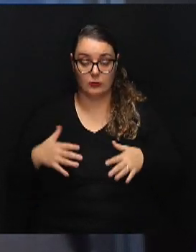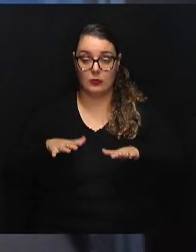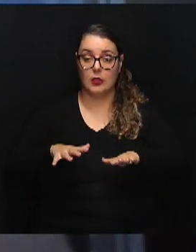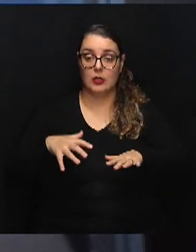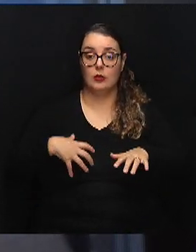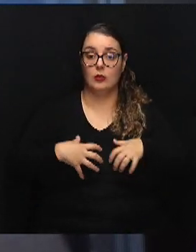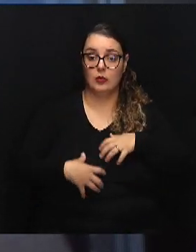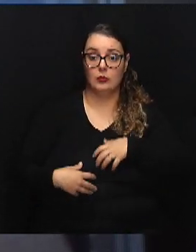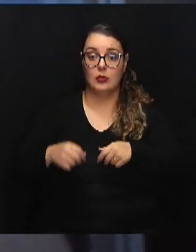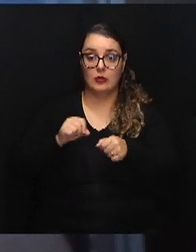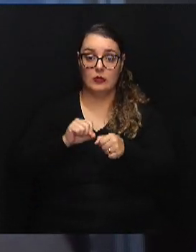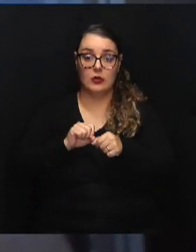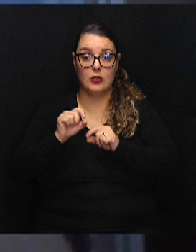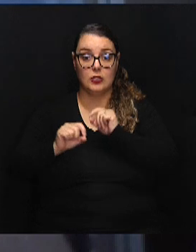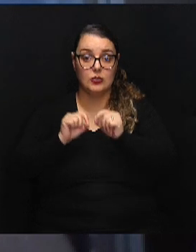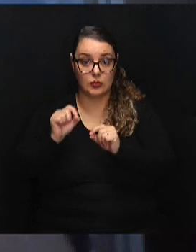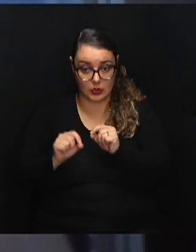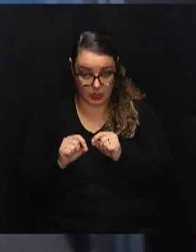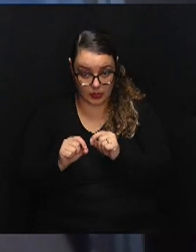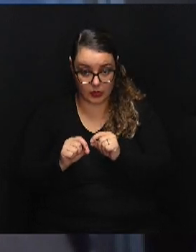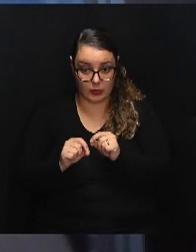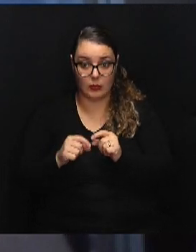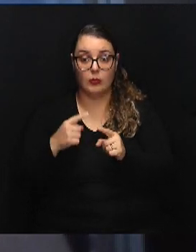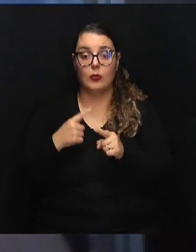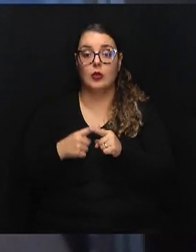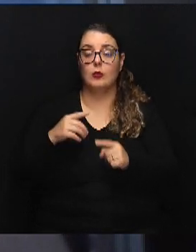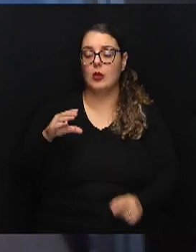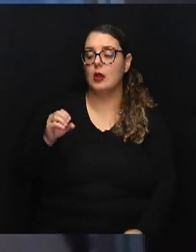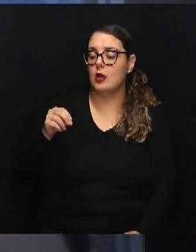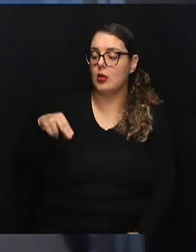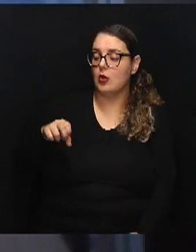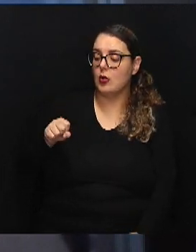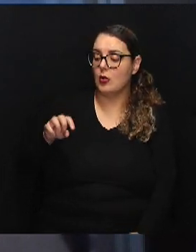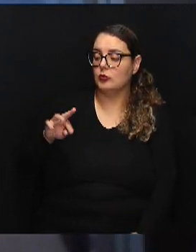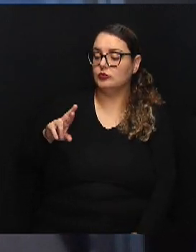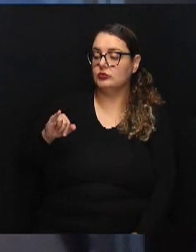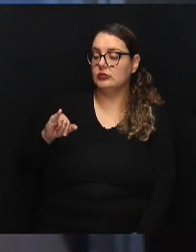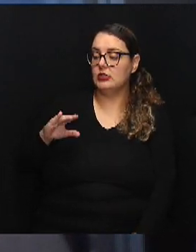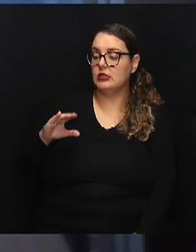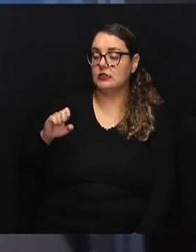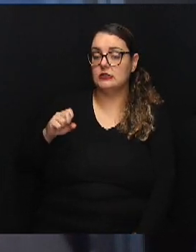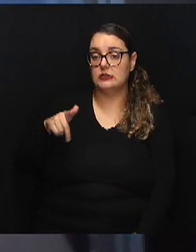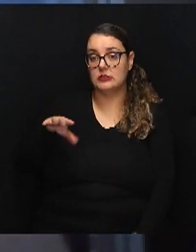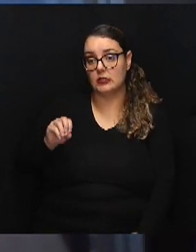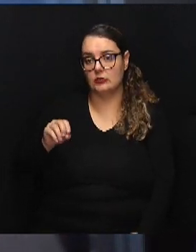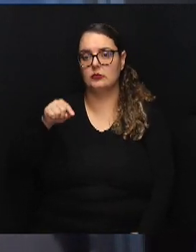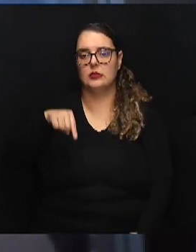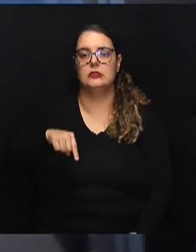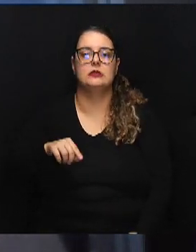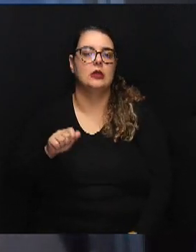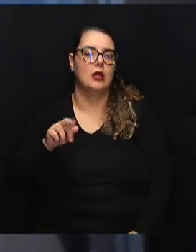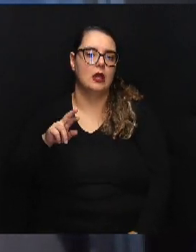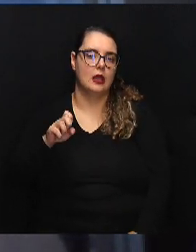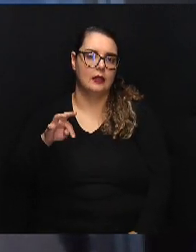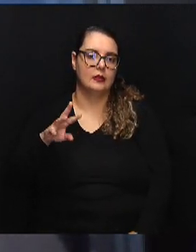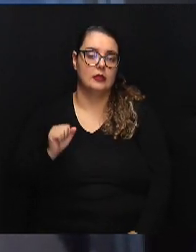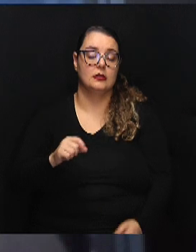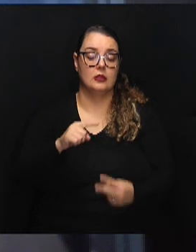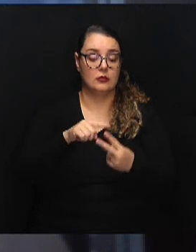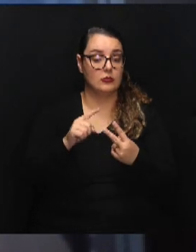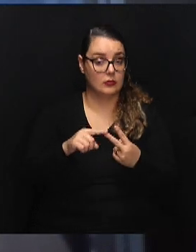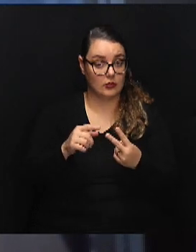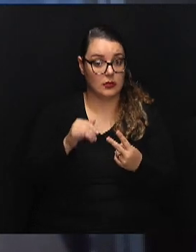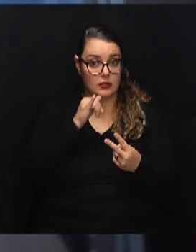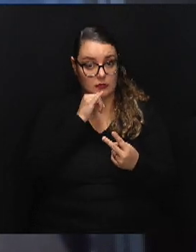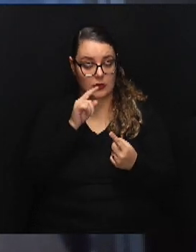faz isso fazendo realmente uma constricção dessas artérias, E aí a gente tem duas situações. A gente tem